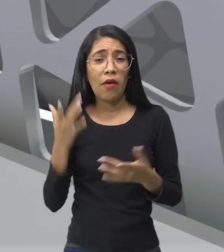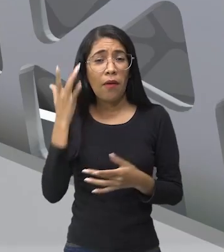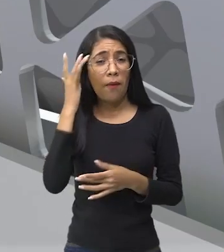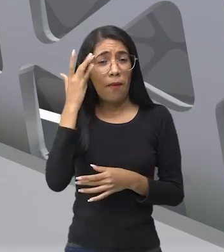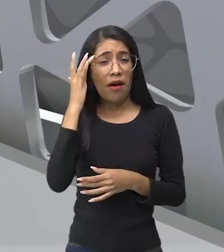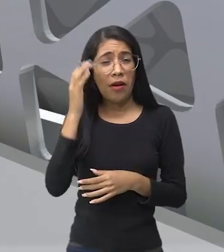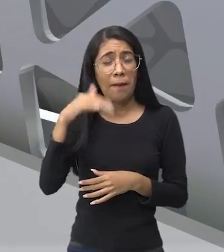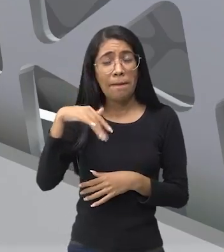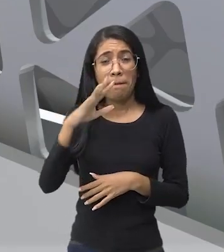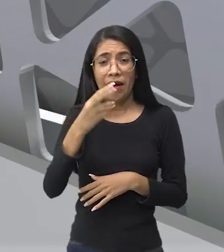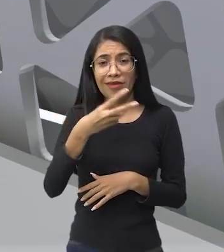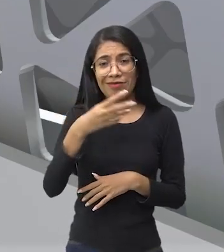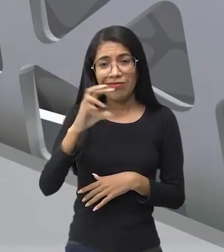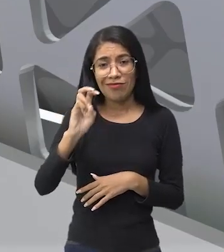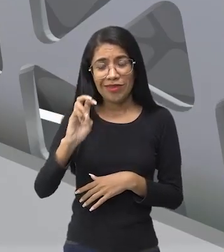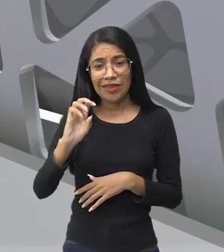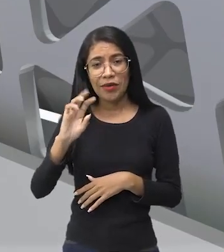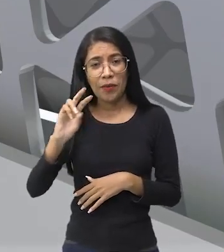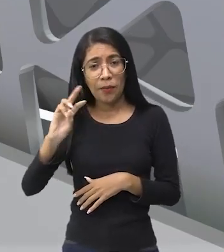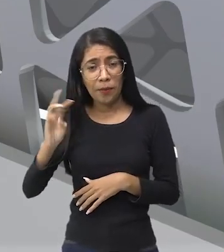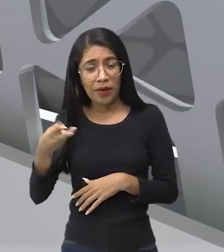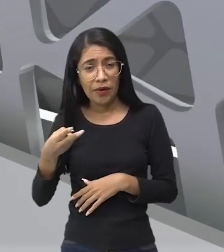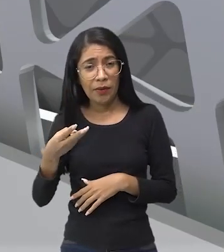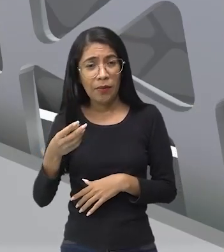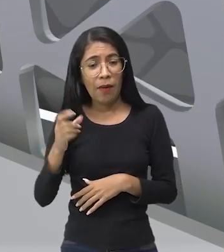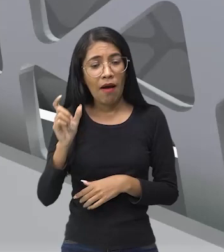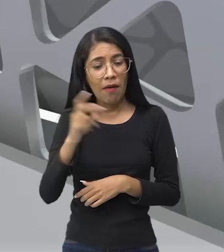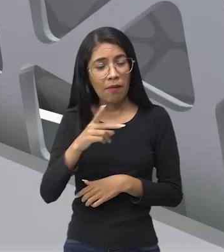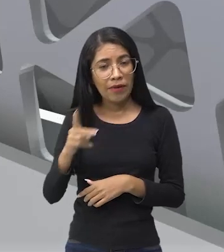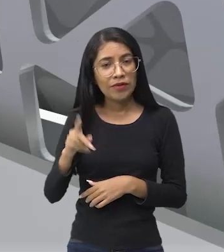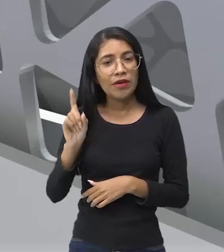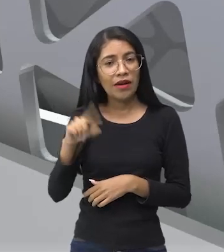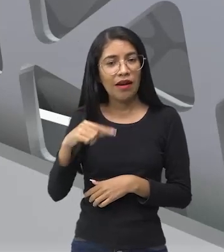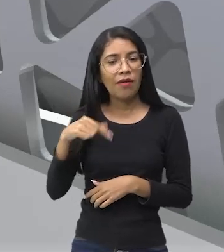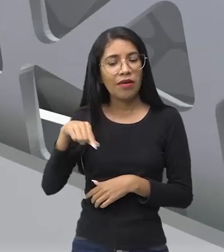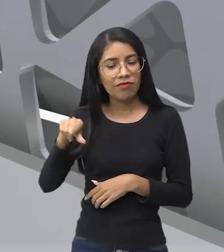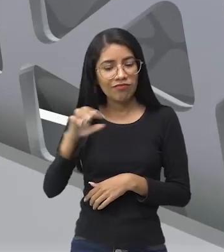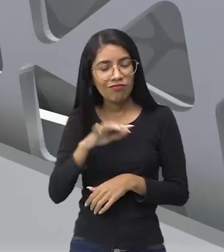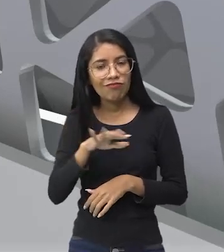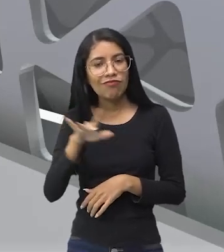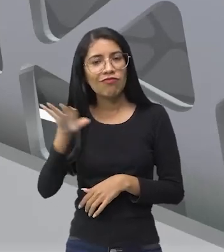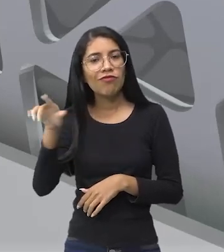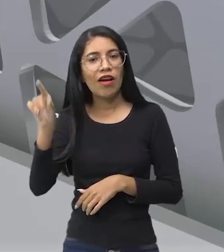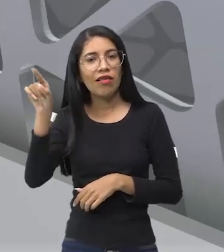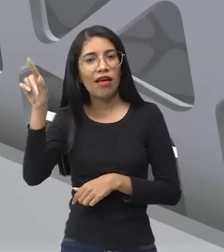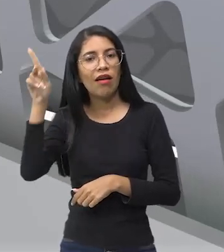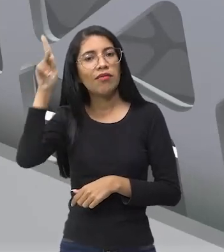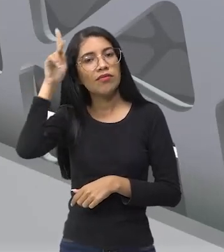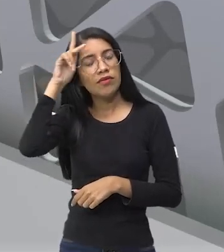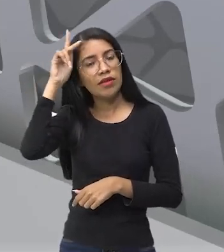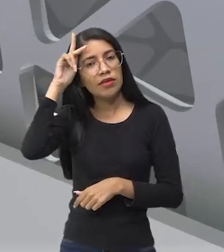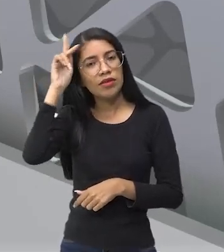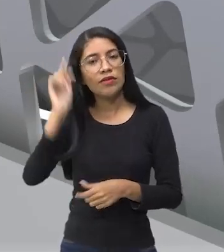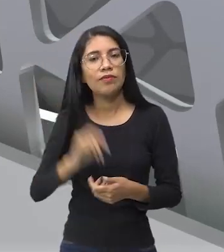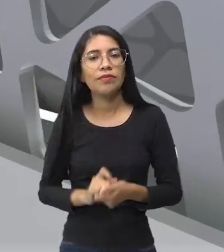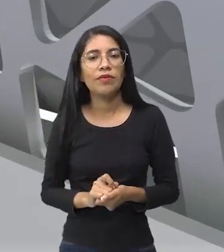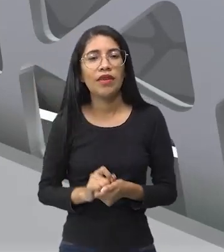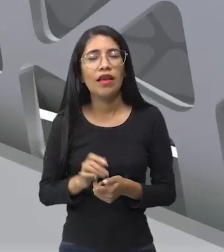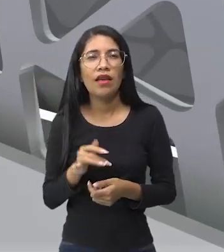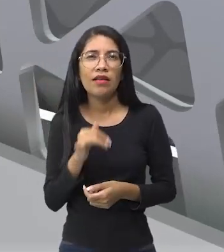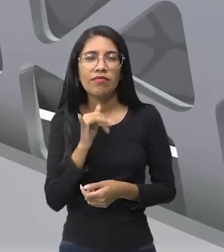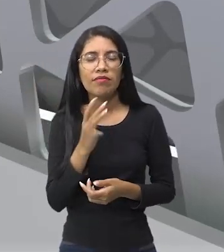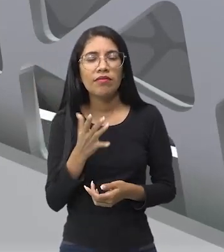acho que é mais de 35 mil. A professora Lúcia é uma delas. Todos os anos a professora Lúcia está lá. Quer dizer, eu